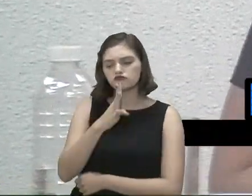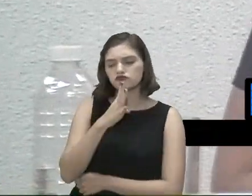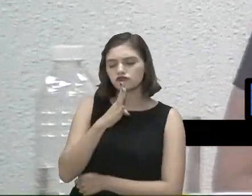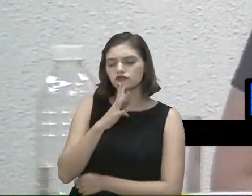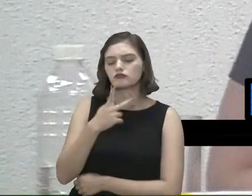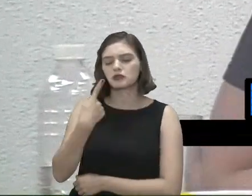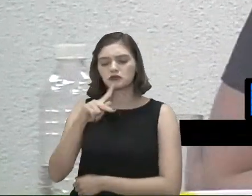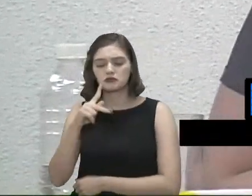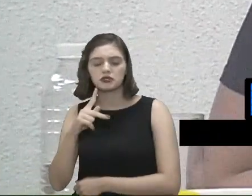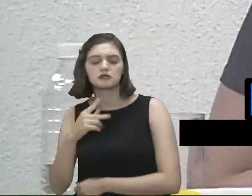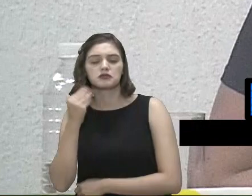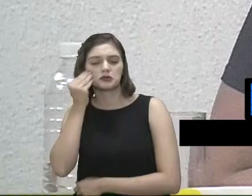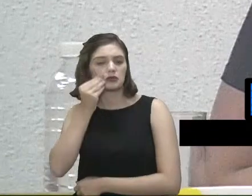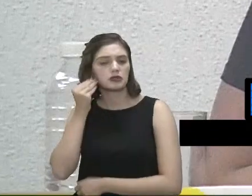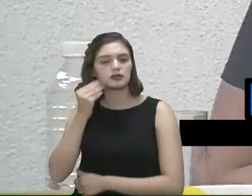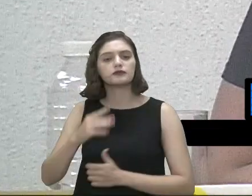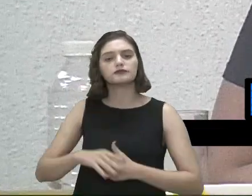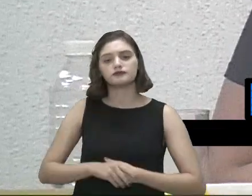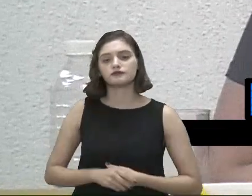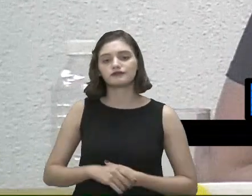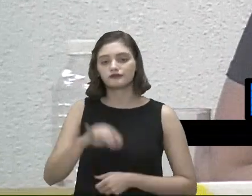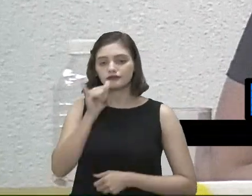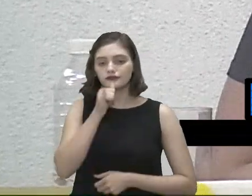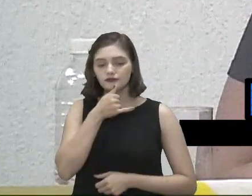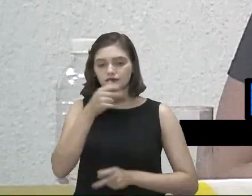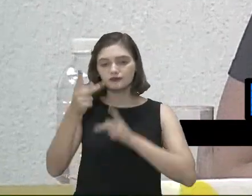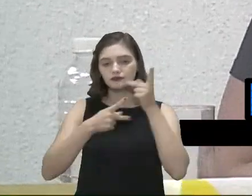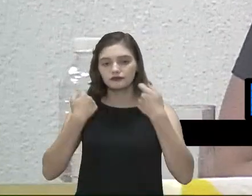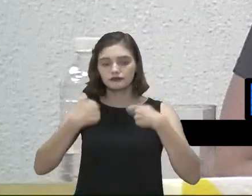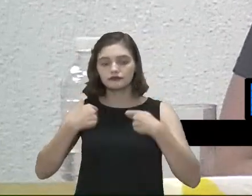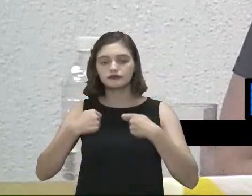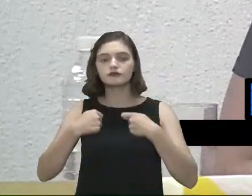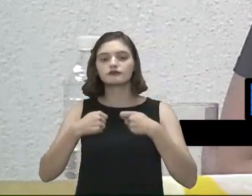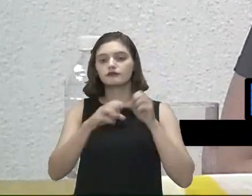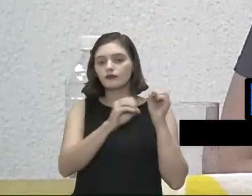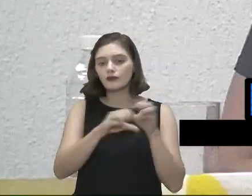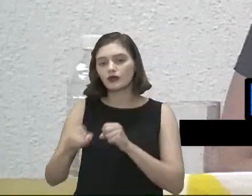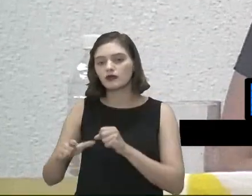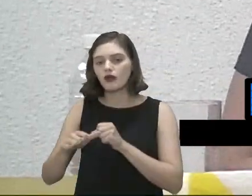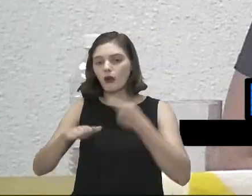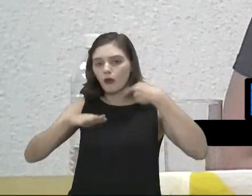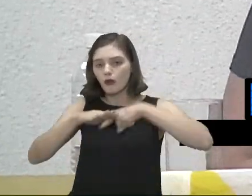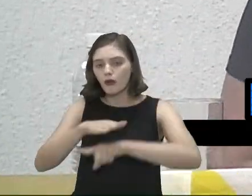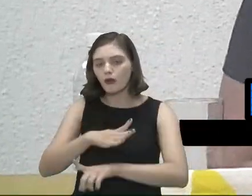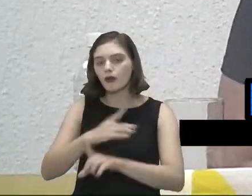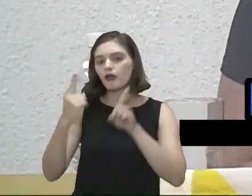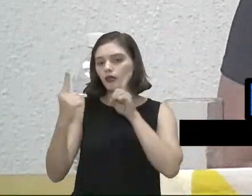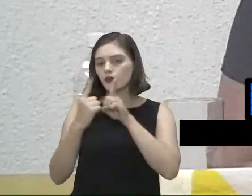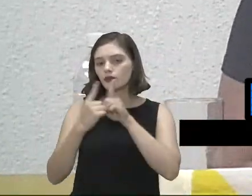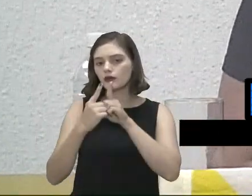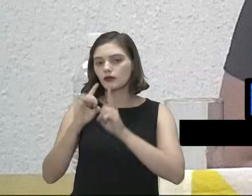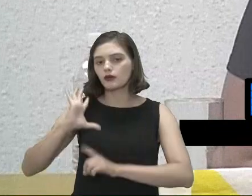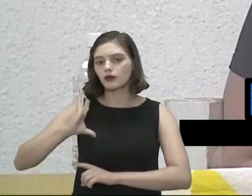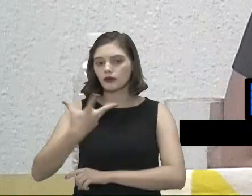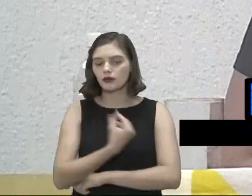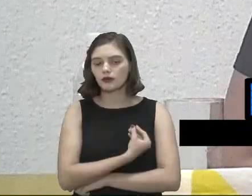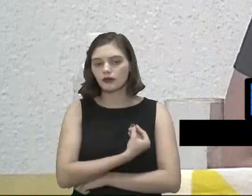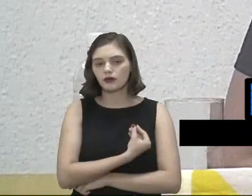suas vivências. E assim, é muito triste falar que precisamos de uma capacitação muito grande para atender uma pessoa trans. Eu já vou